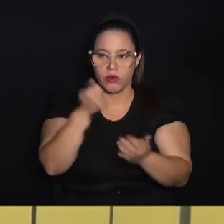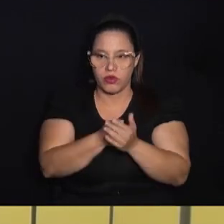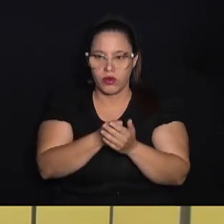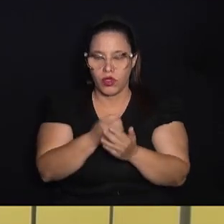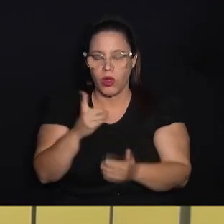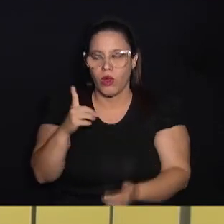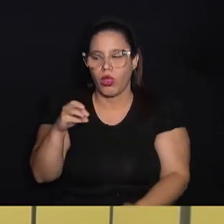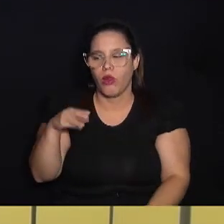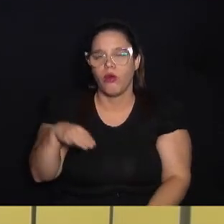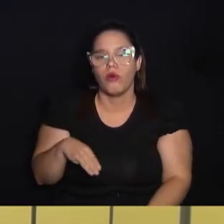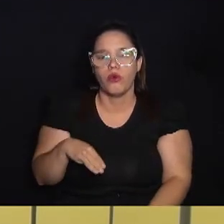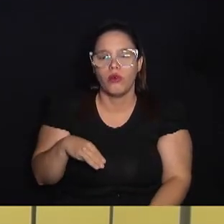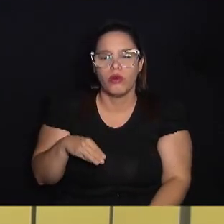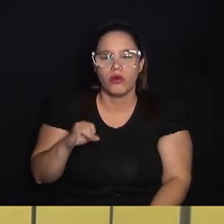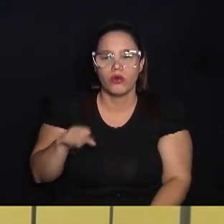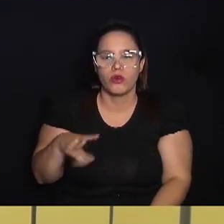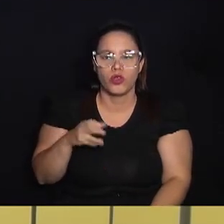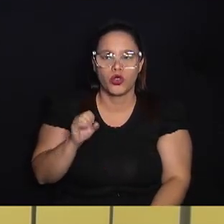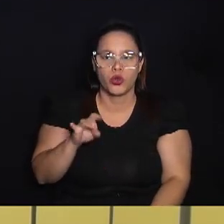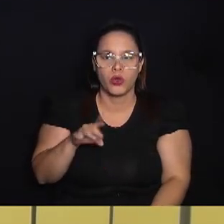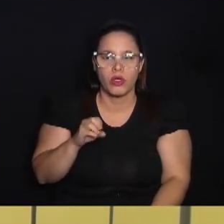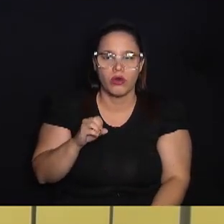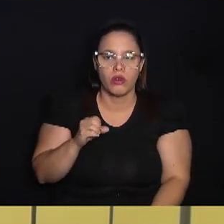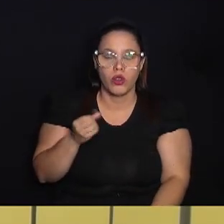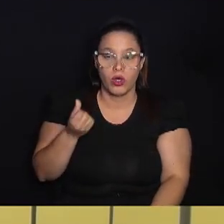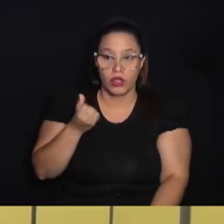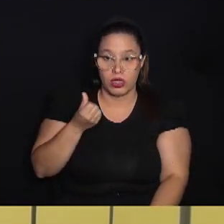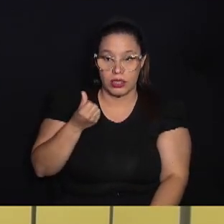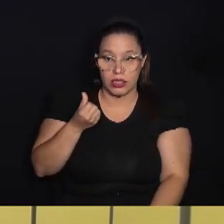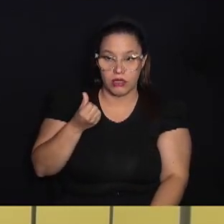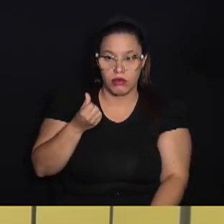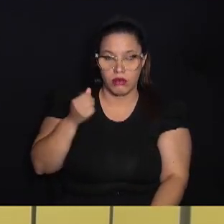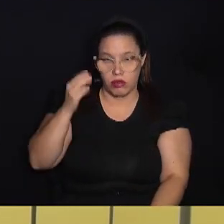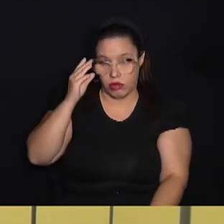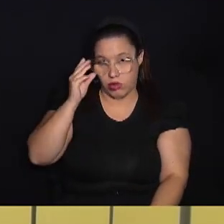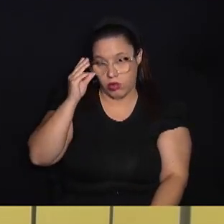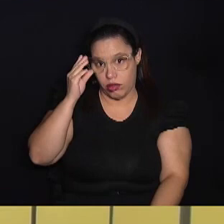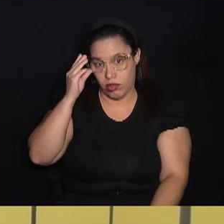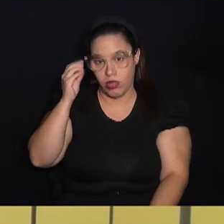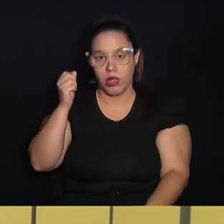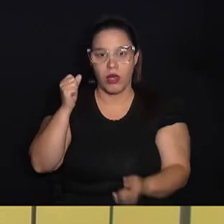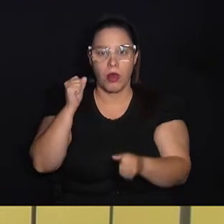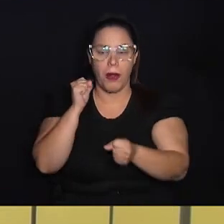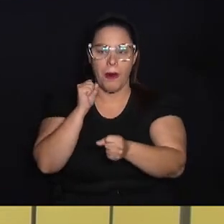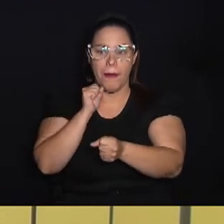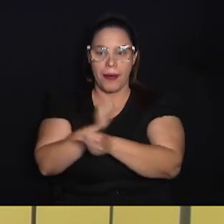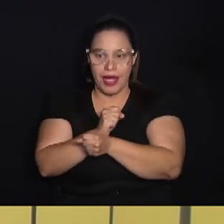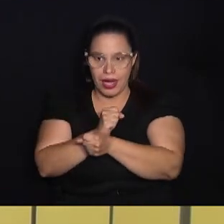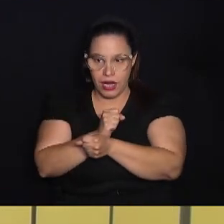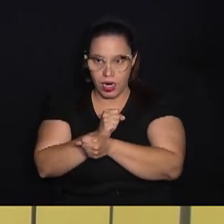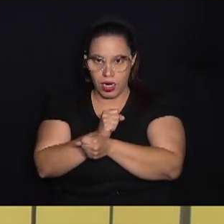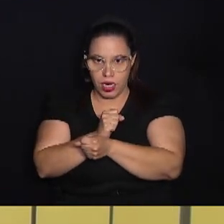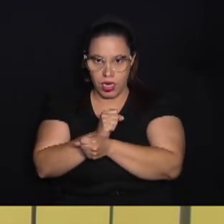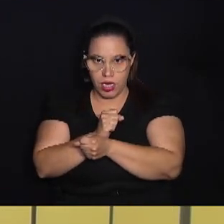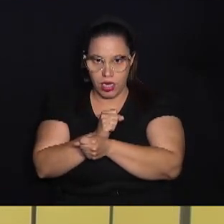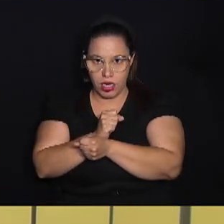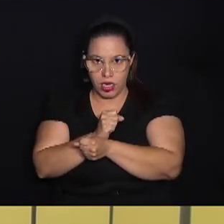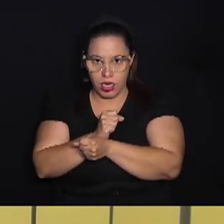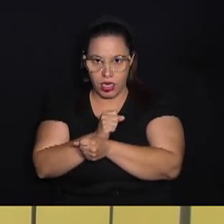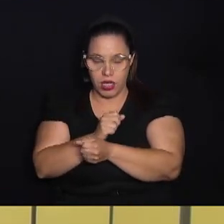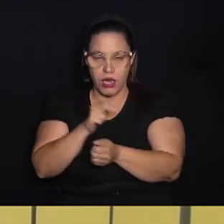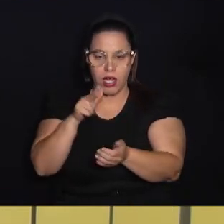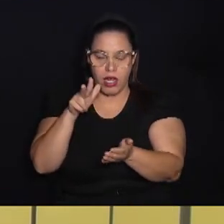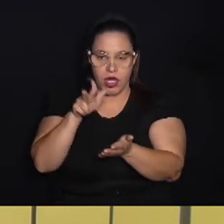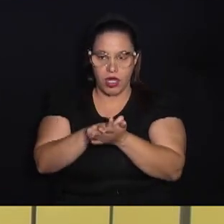decreto Régio ainda quando o Brasil era Portugal para que parassem de sepultar as pessoas dentro de